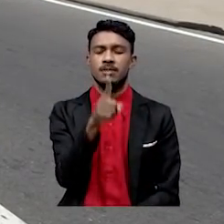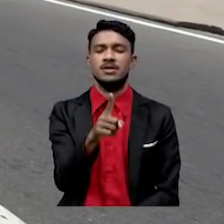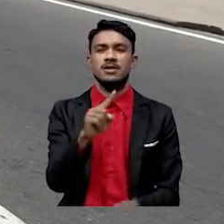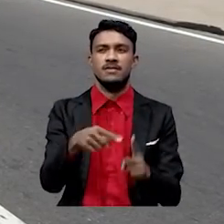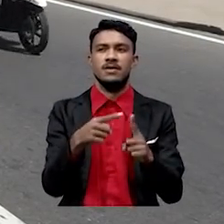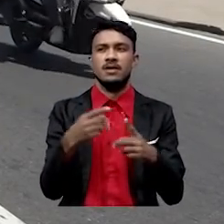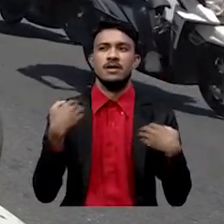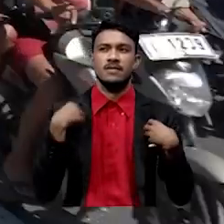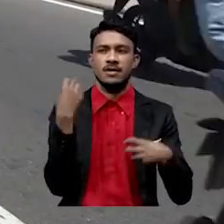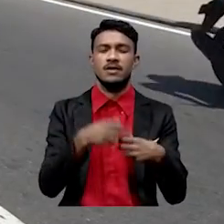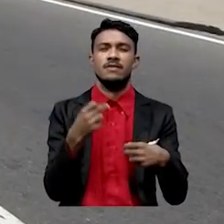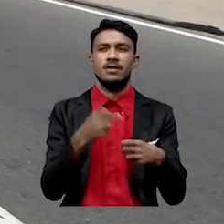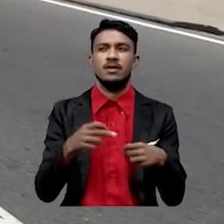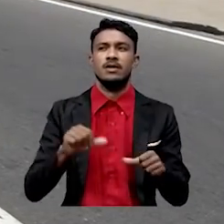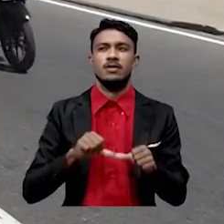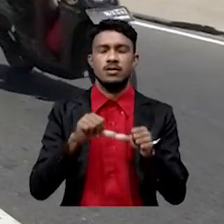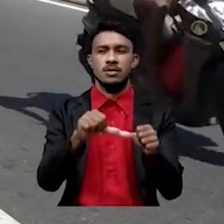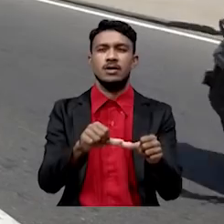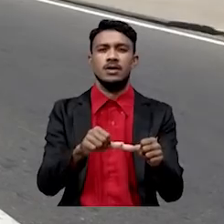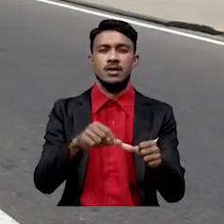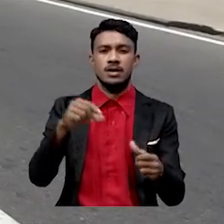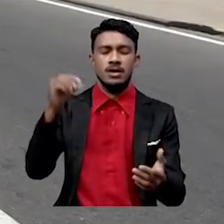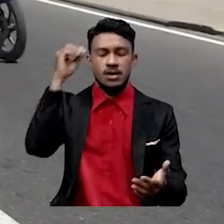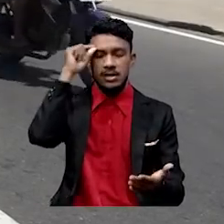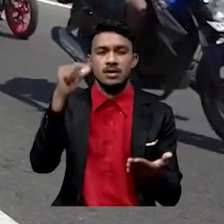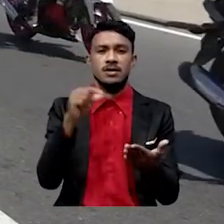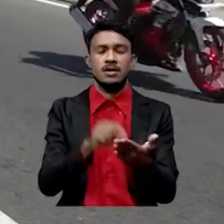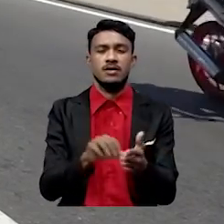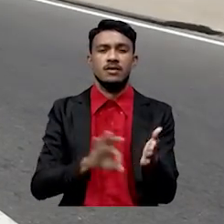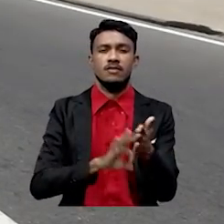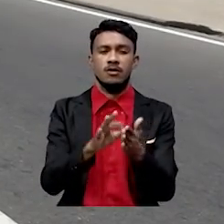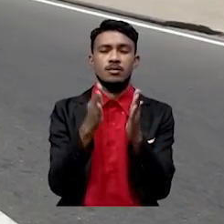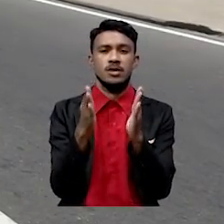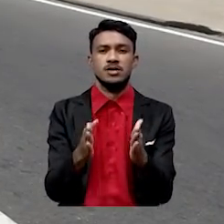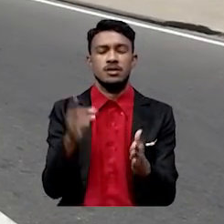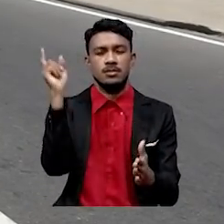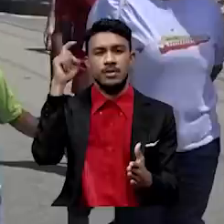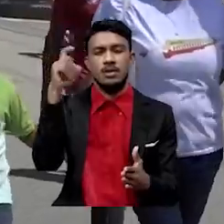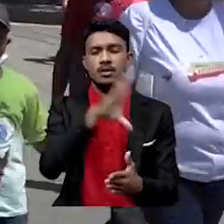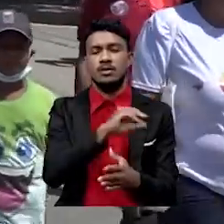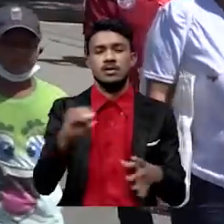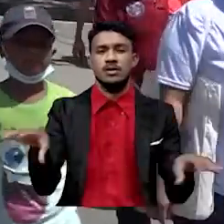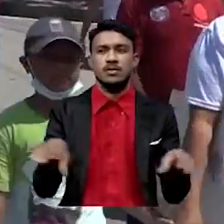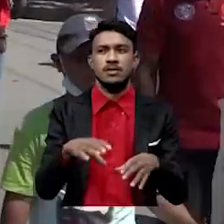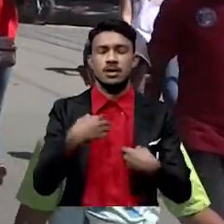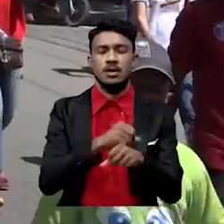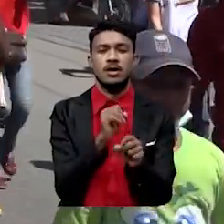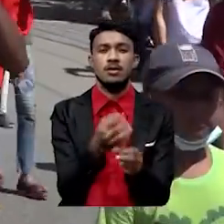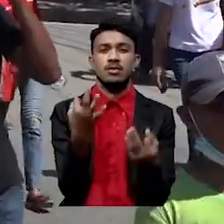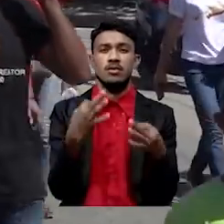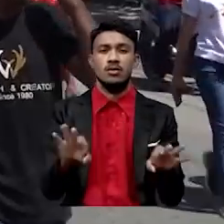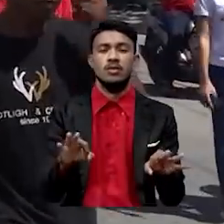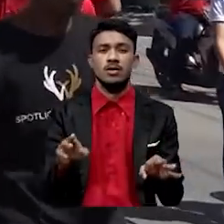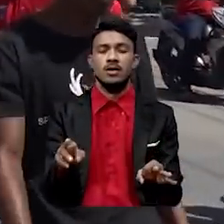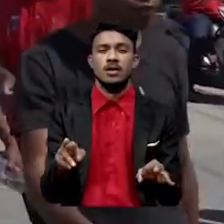Enquanto preocupação ne continua Secretaria Estado Formação Profissional no Emprego durante mandato hal ona revisão ba